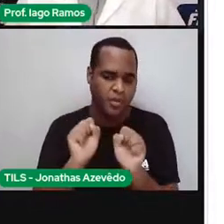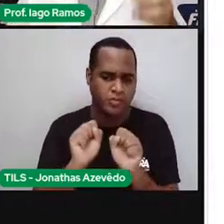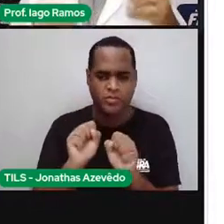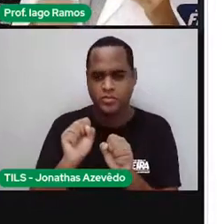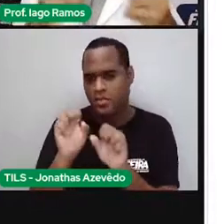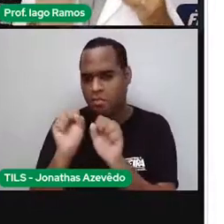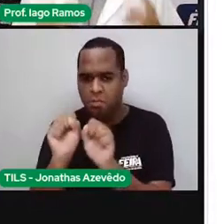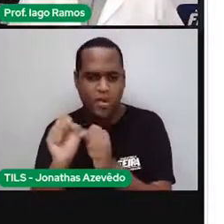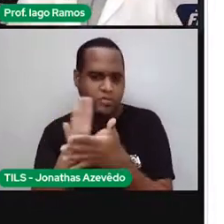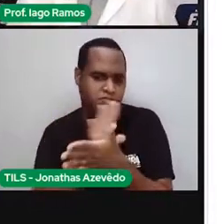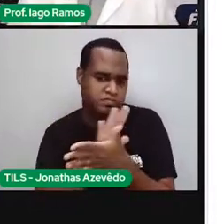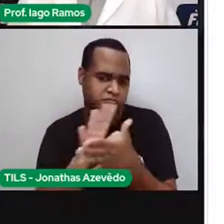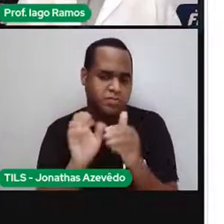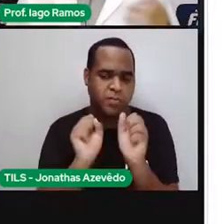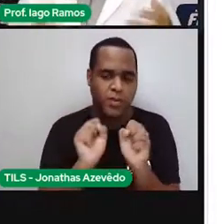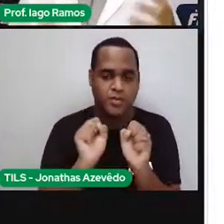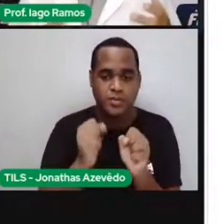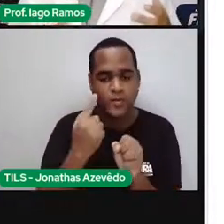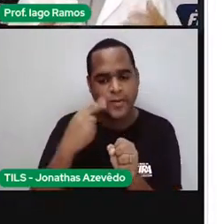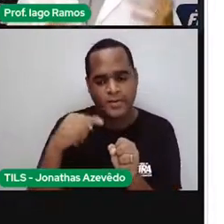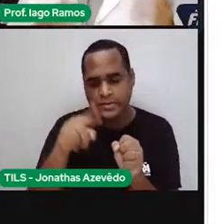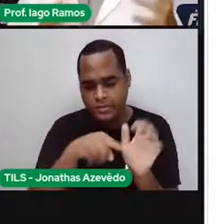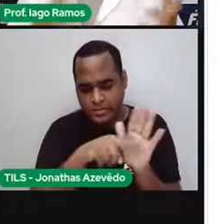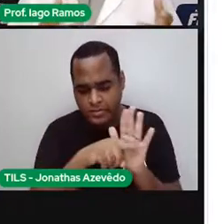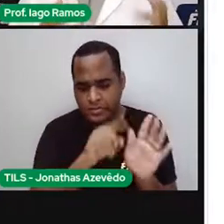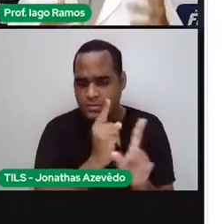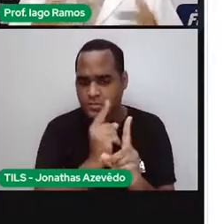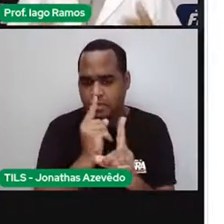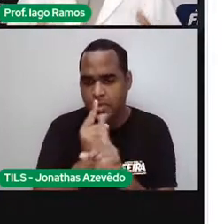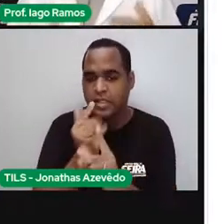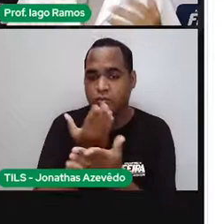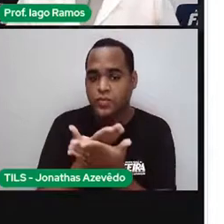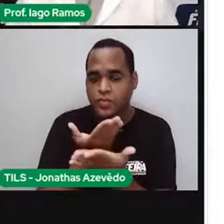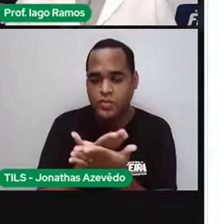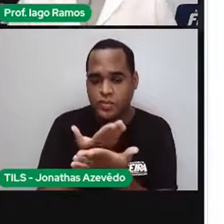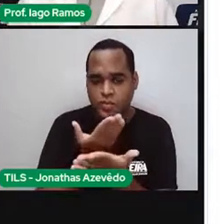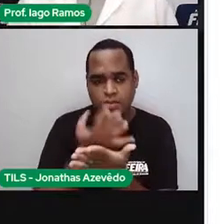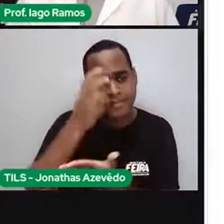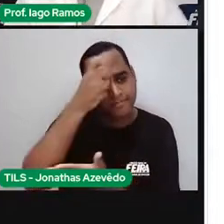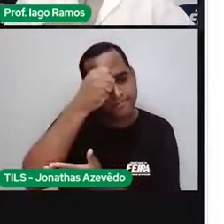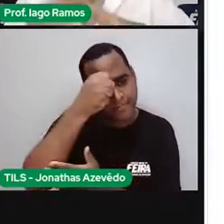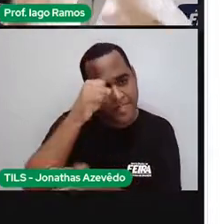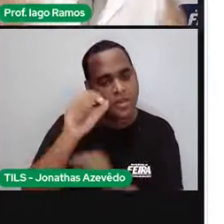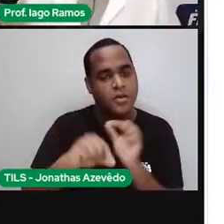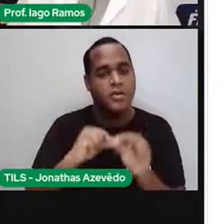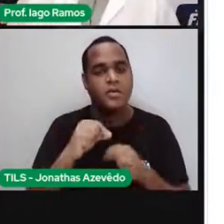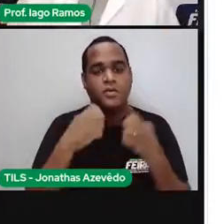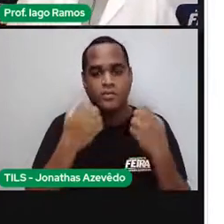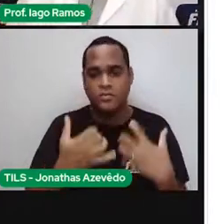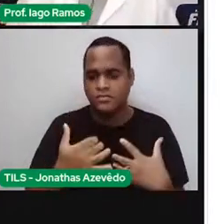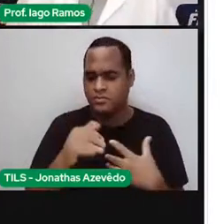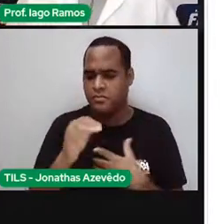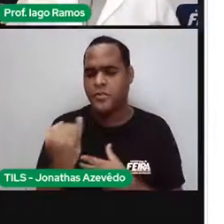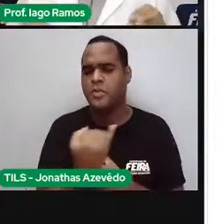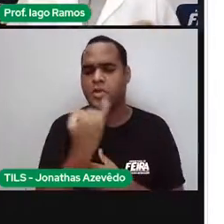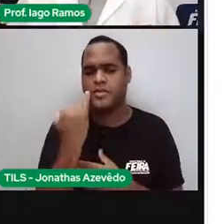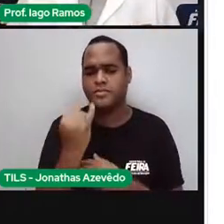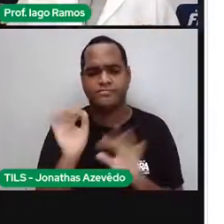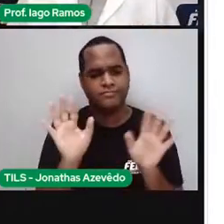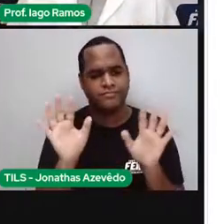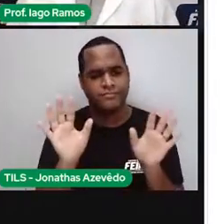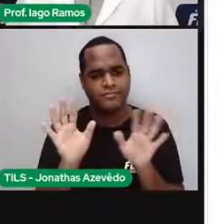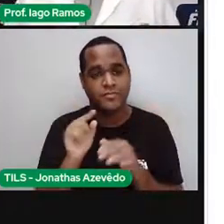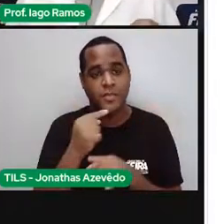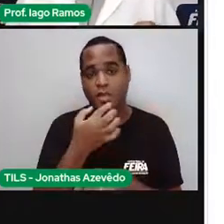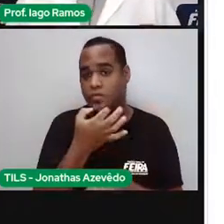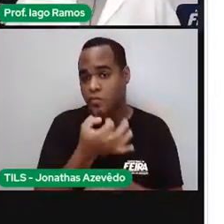medida a gente poderia trabalhar e estudar aí ó tentar analisar com outras medidas não importa qual medida então